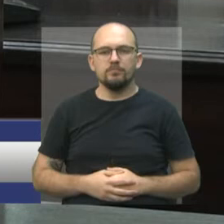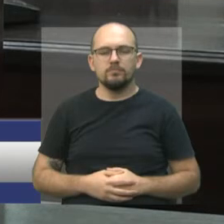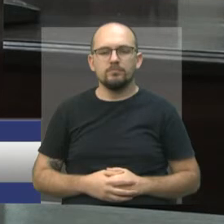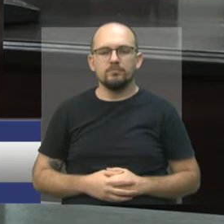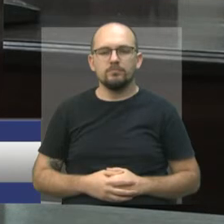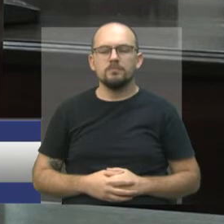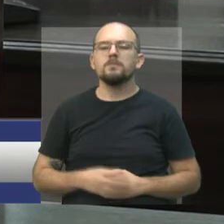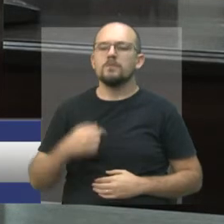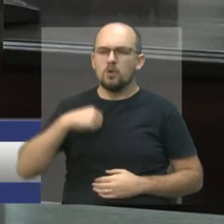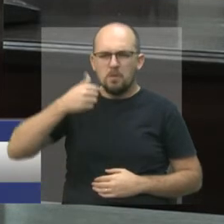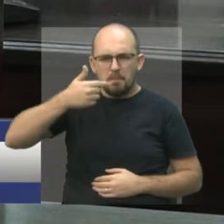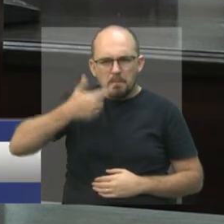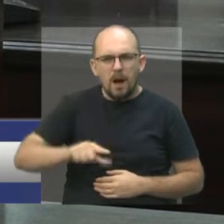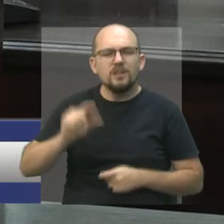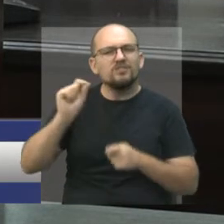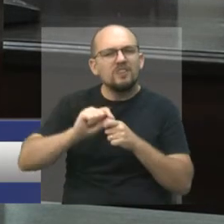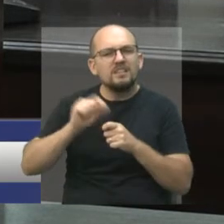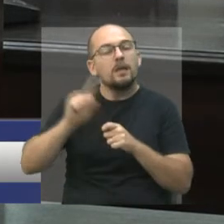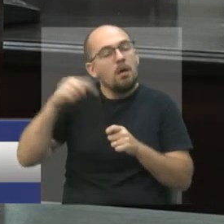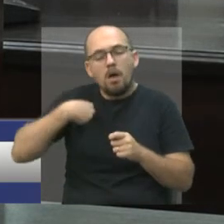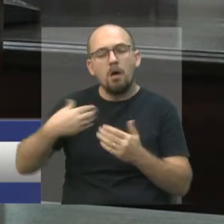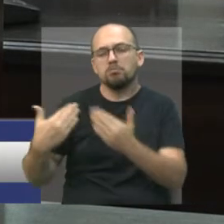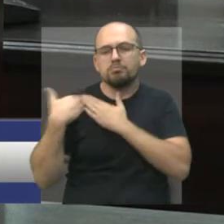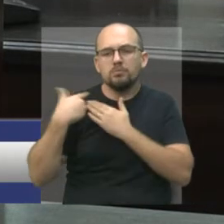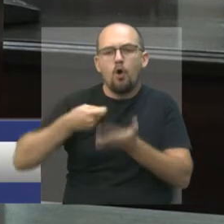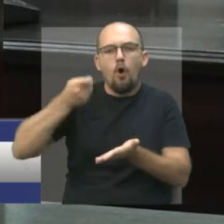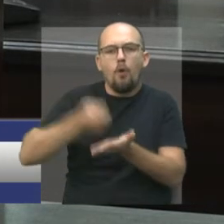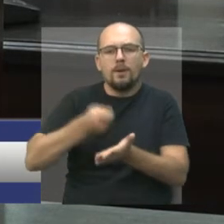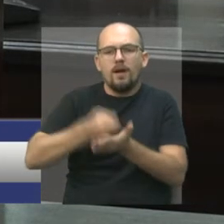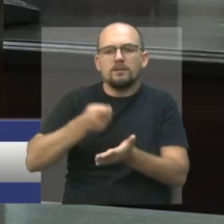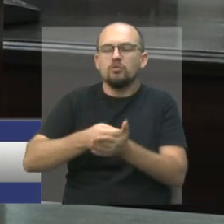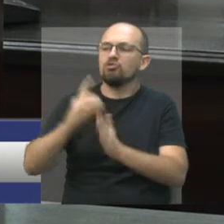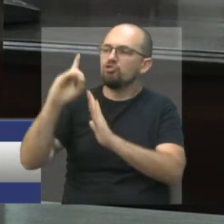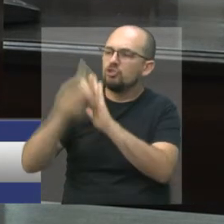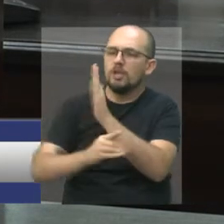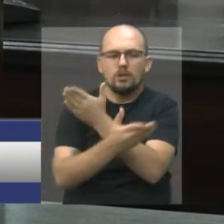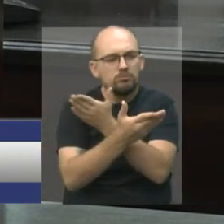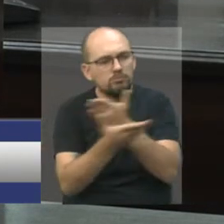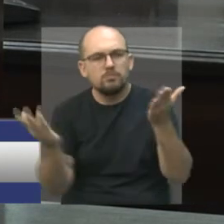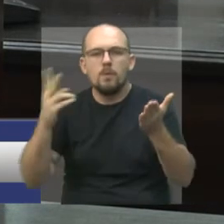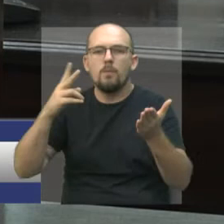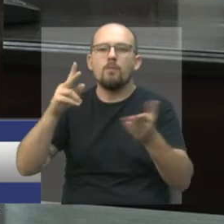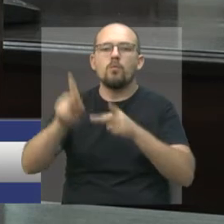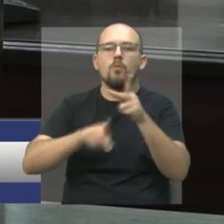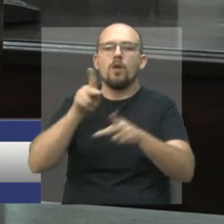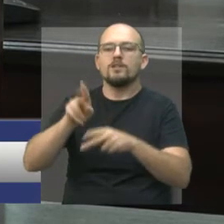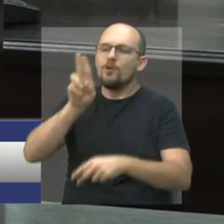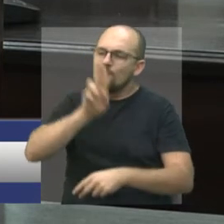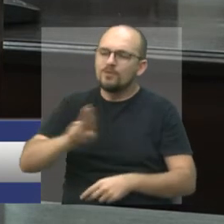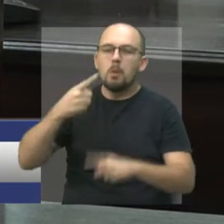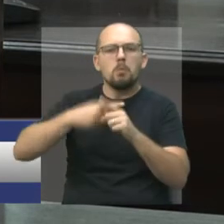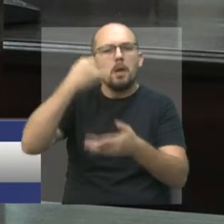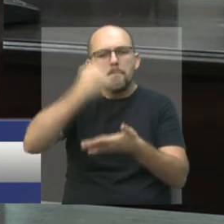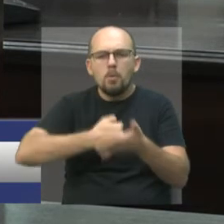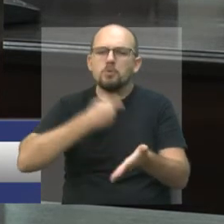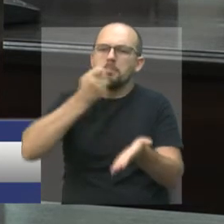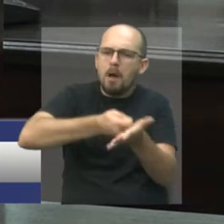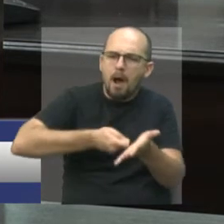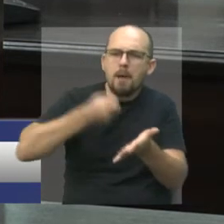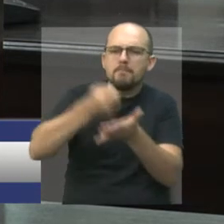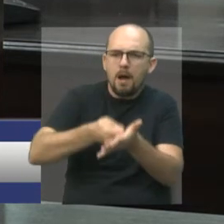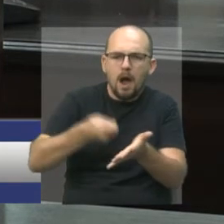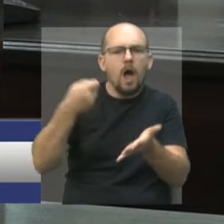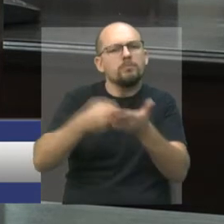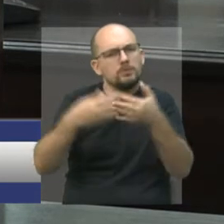Não vou fazer nada mais que obrigação minha, porque é de direito da população usufruir pelos impostos que eles pagam. É um